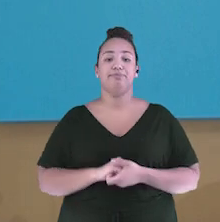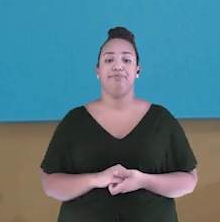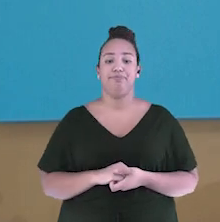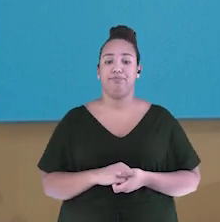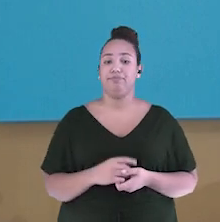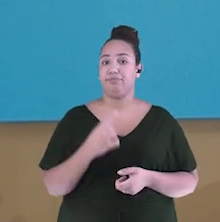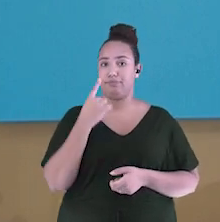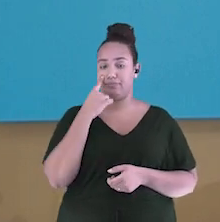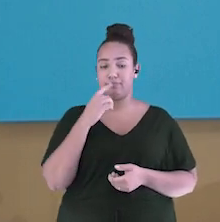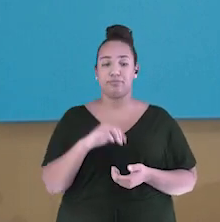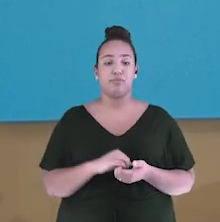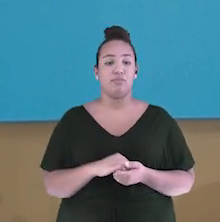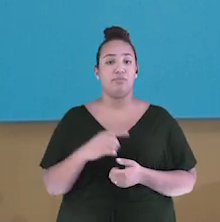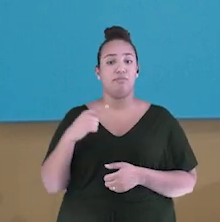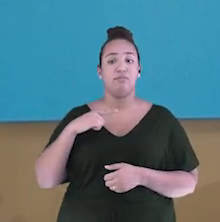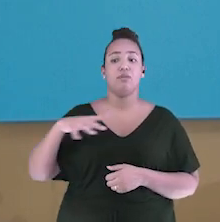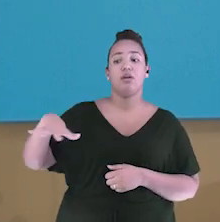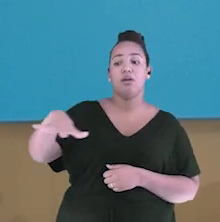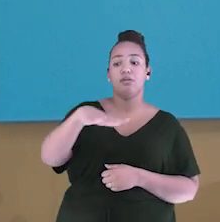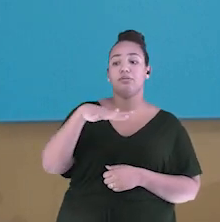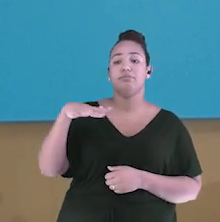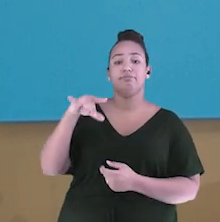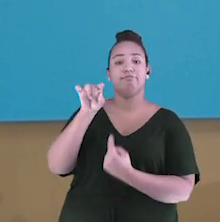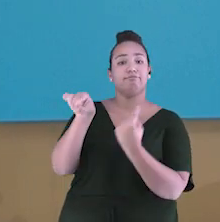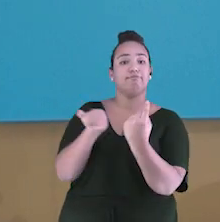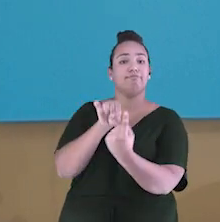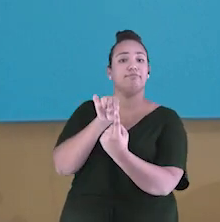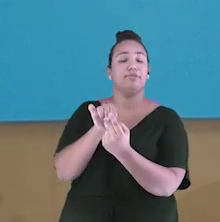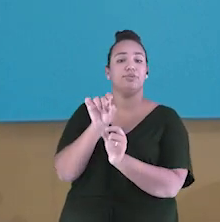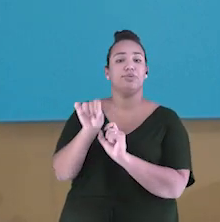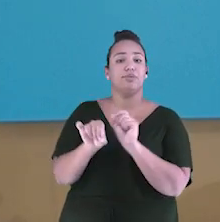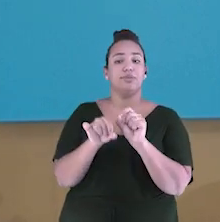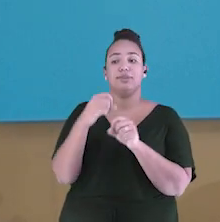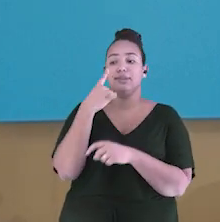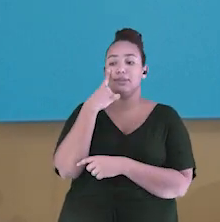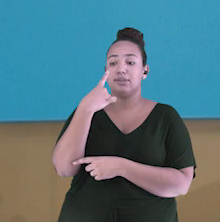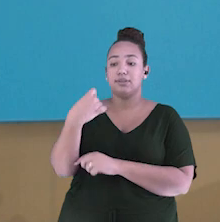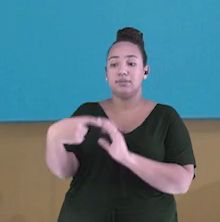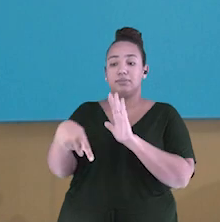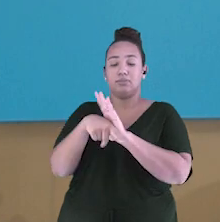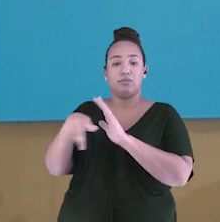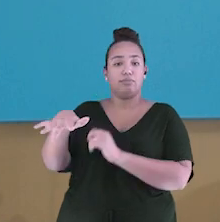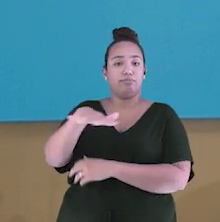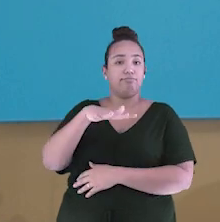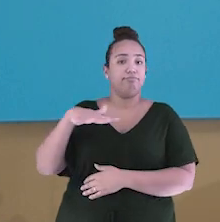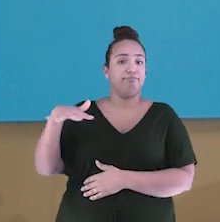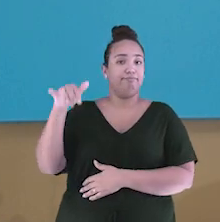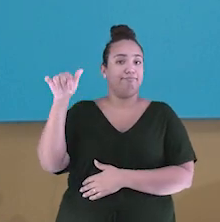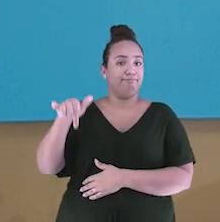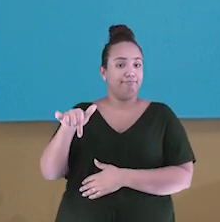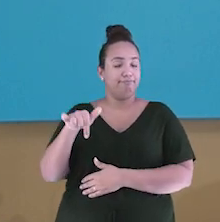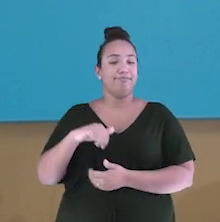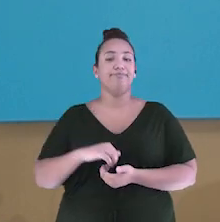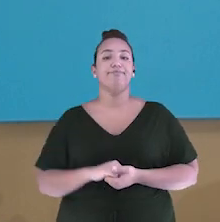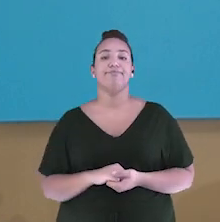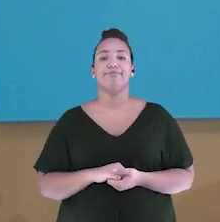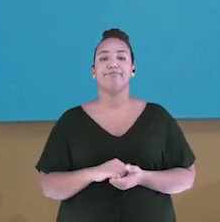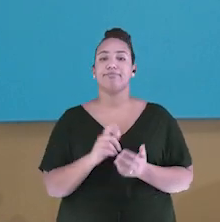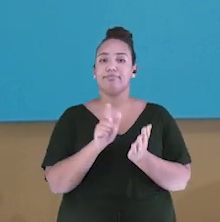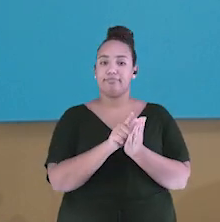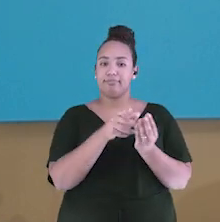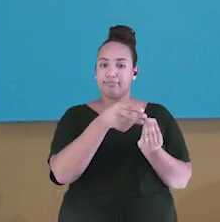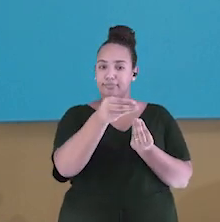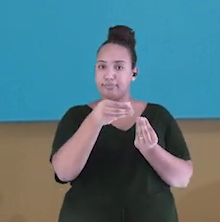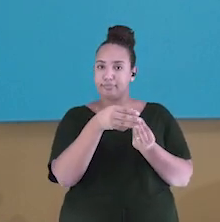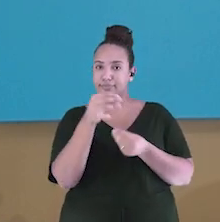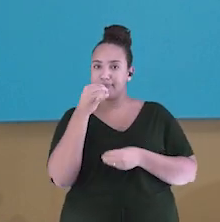Aqui nós temos público-alvo. Levam em conta os interesses de um público-alvo do anunciante. Os